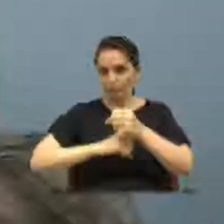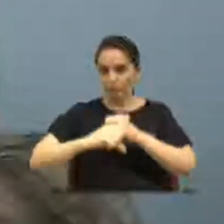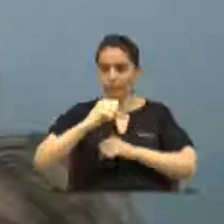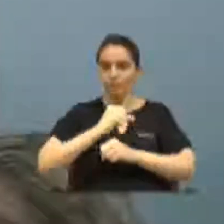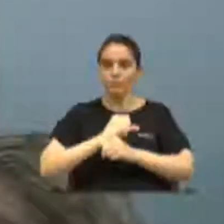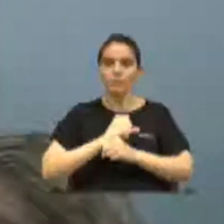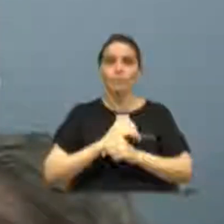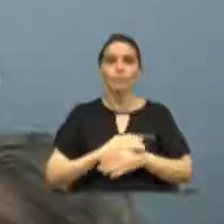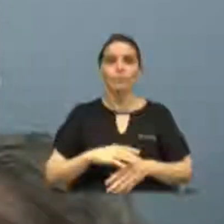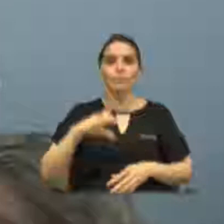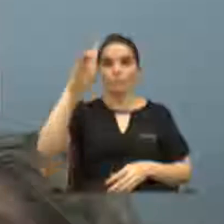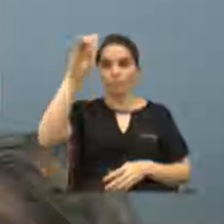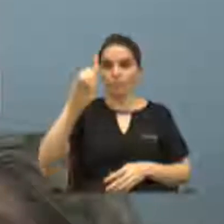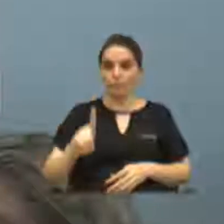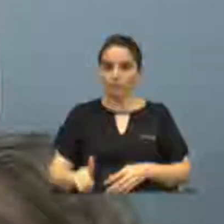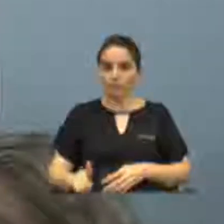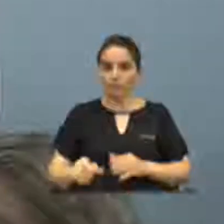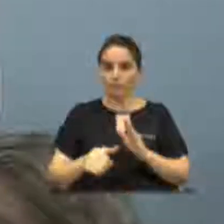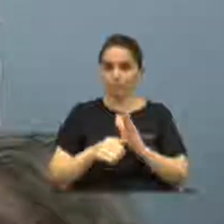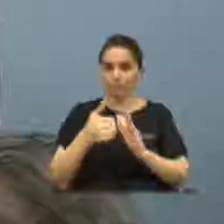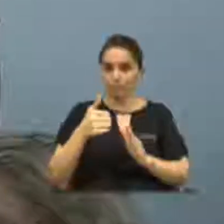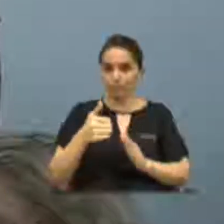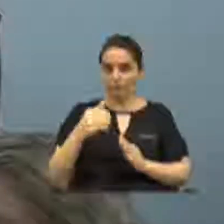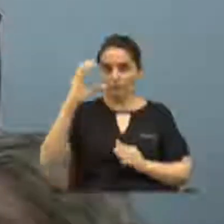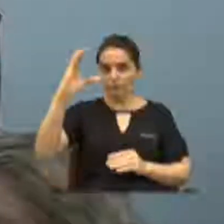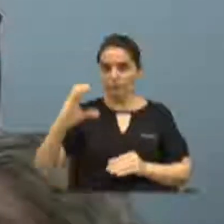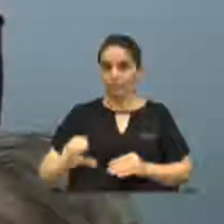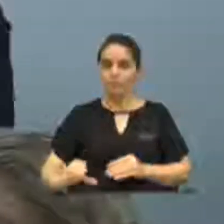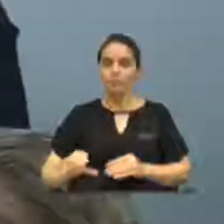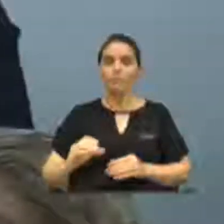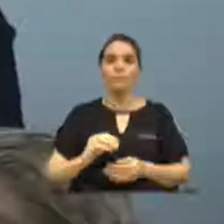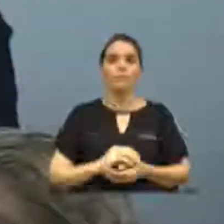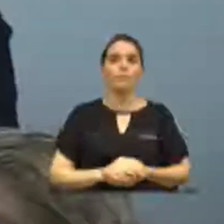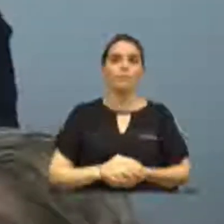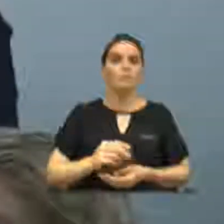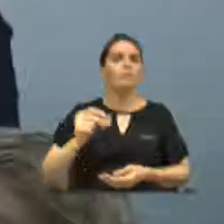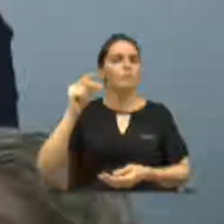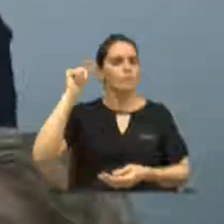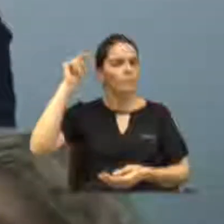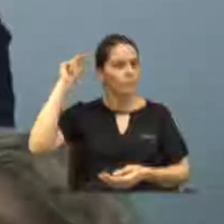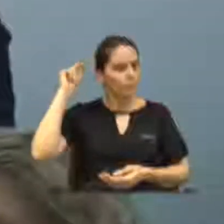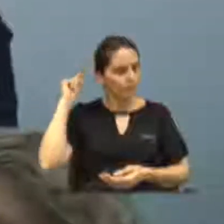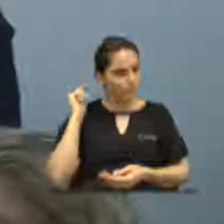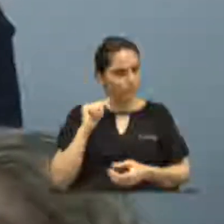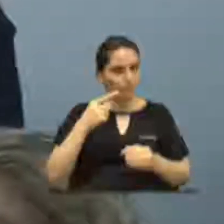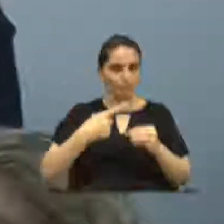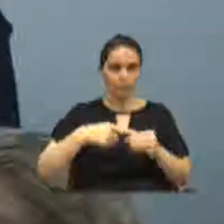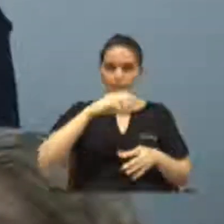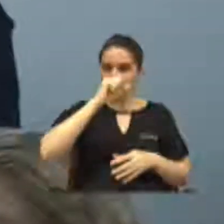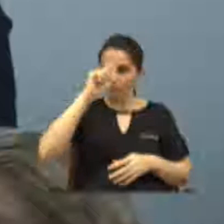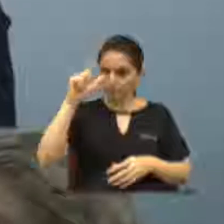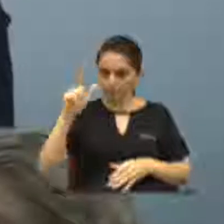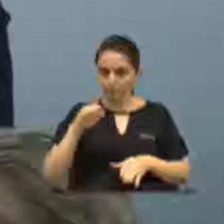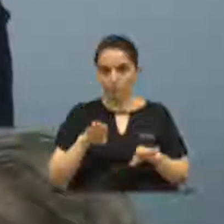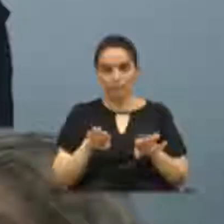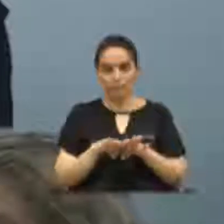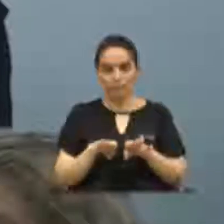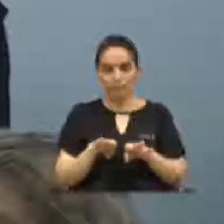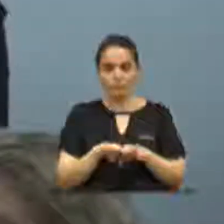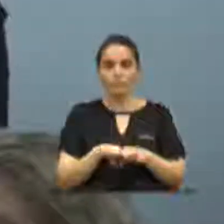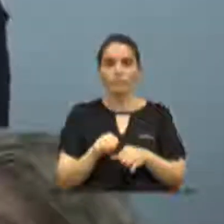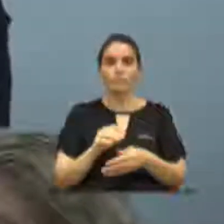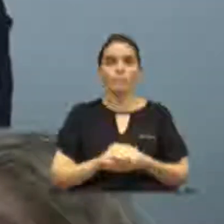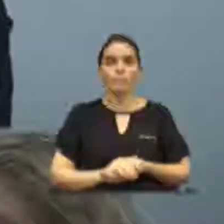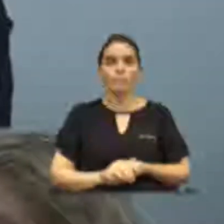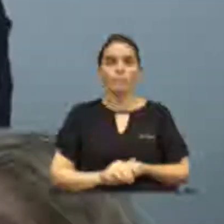cargo de diretoria da primeira vara civil de Limeira, a vara mais antiga da nossa comarca. Tomou a oportunidade como um